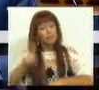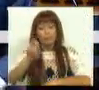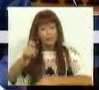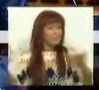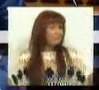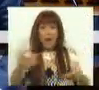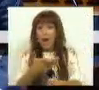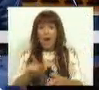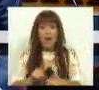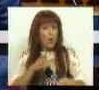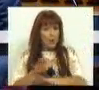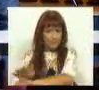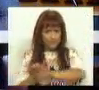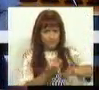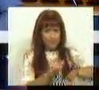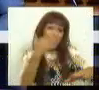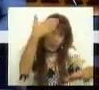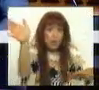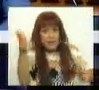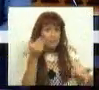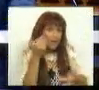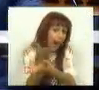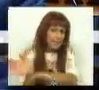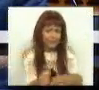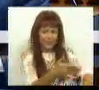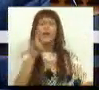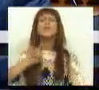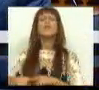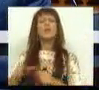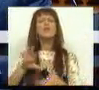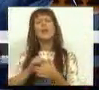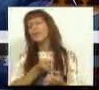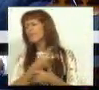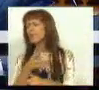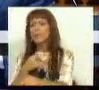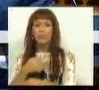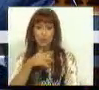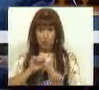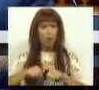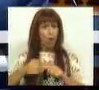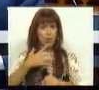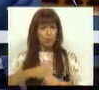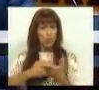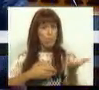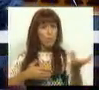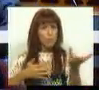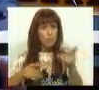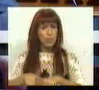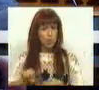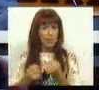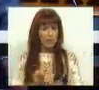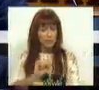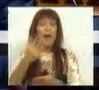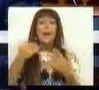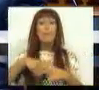registada e assim continuará. Em democracia é assim mesmo. Senhora Deputada, quanto ao resto, queria dizer que acompanhamos totalmente o seu partido